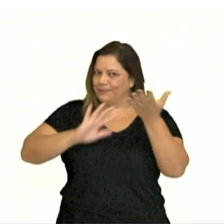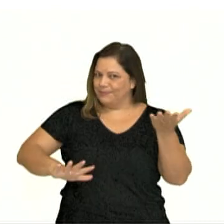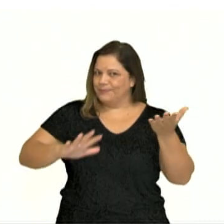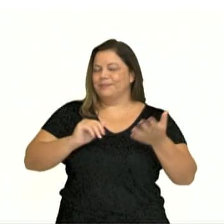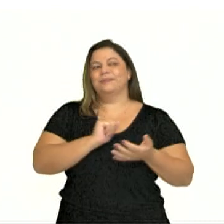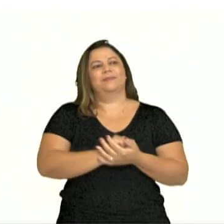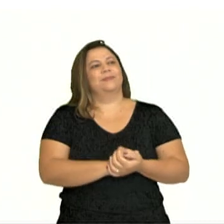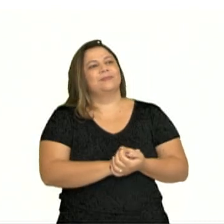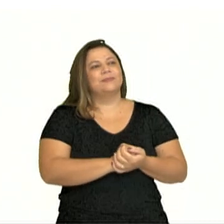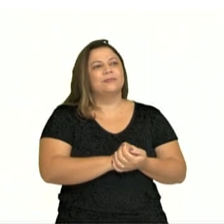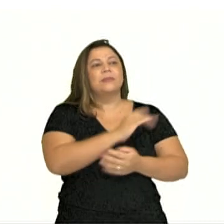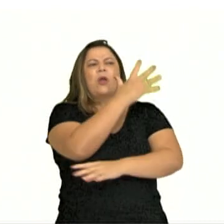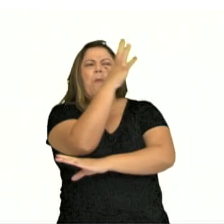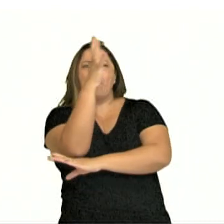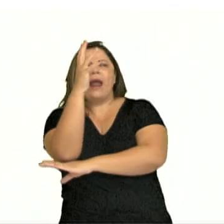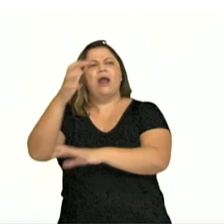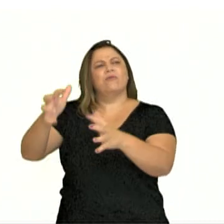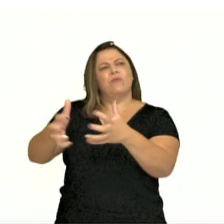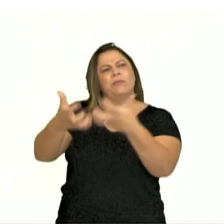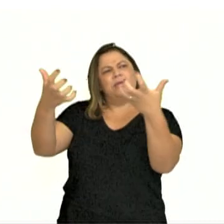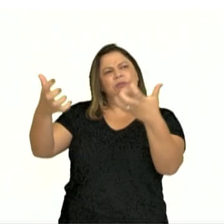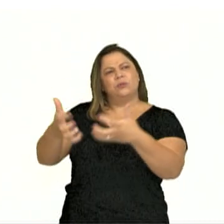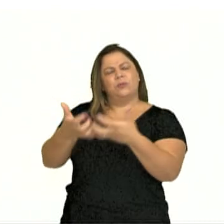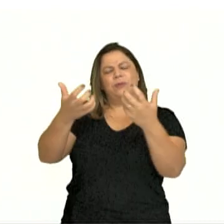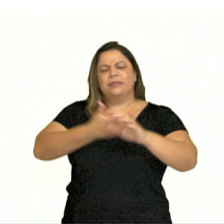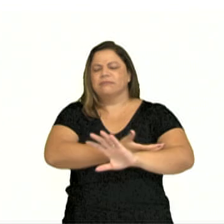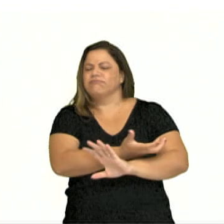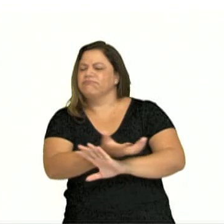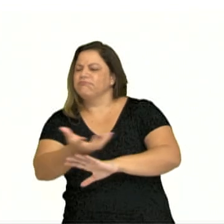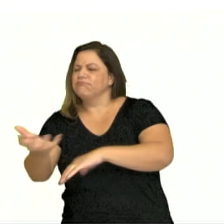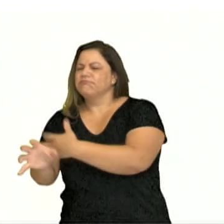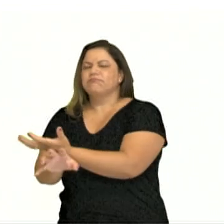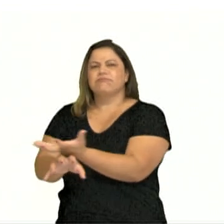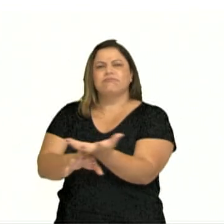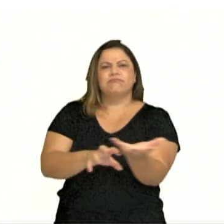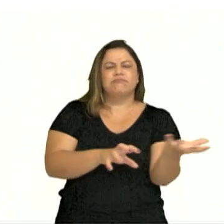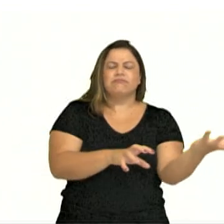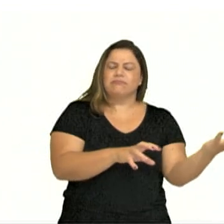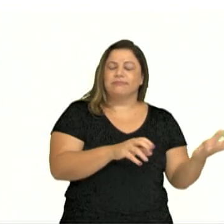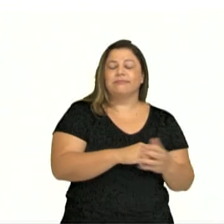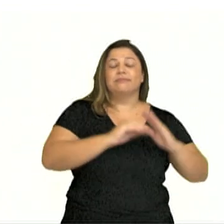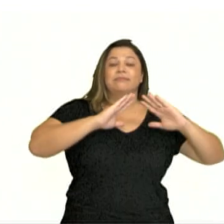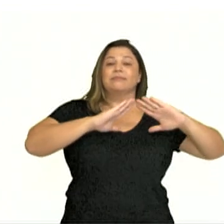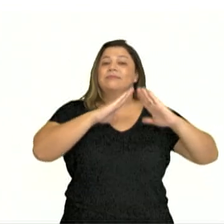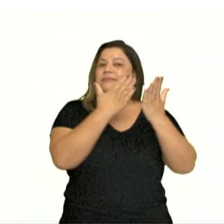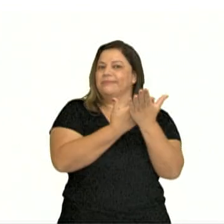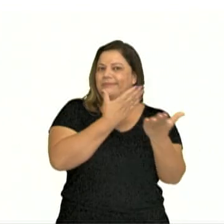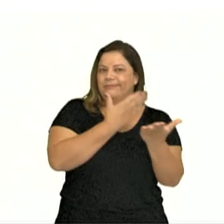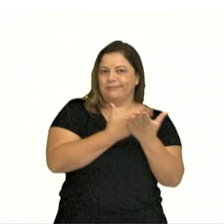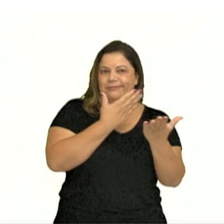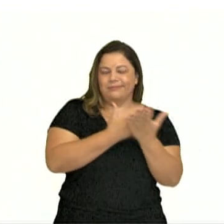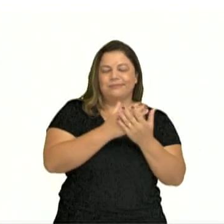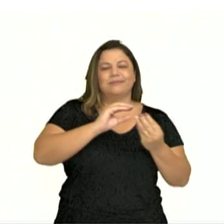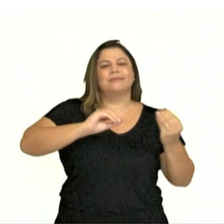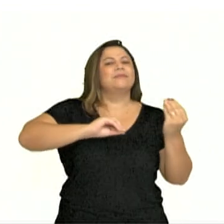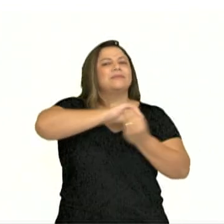árvore, um pé de alface e a grama do jardim da escola realizam um processo conhecido